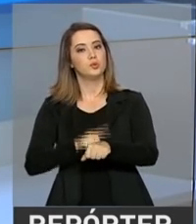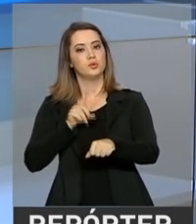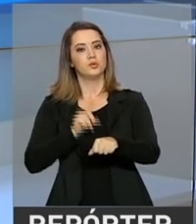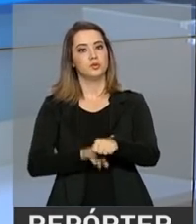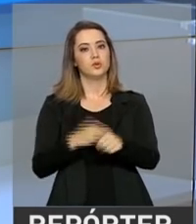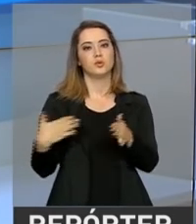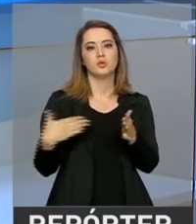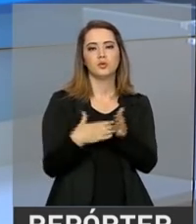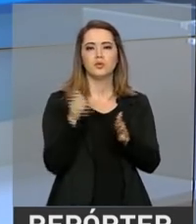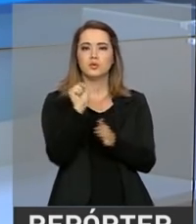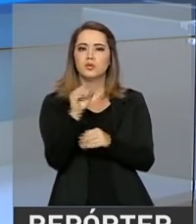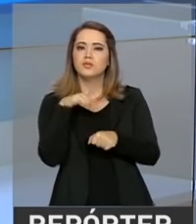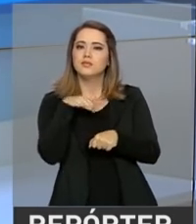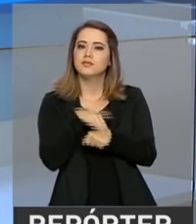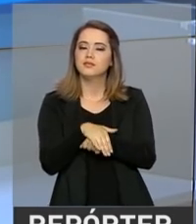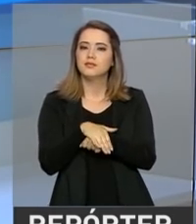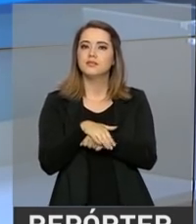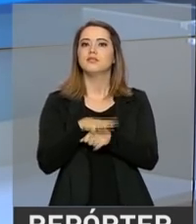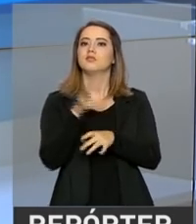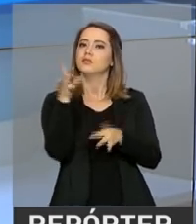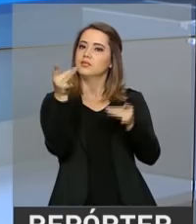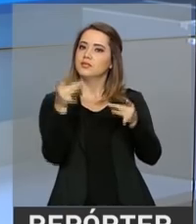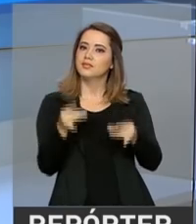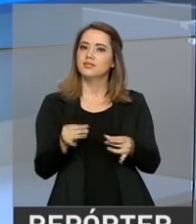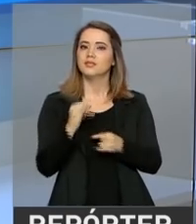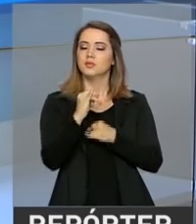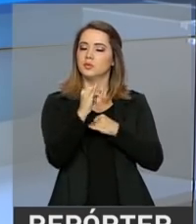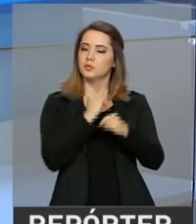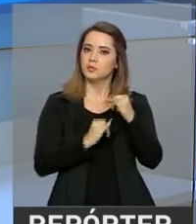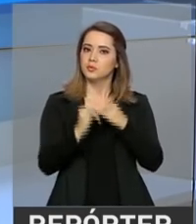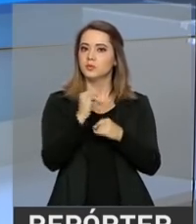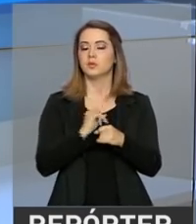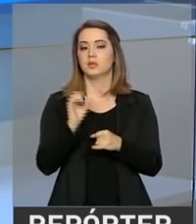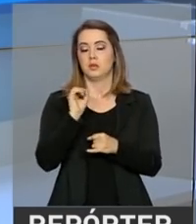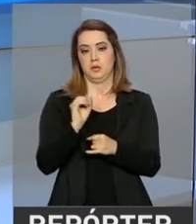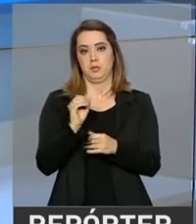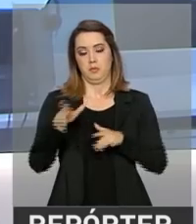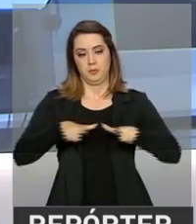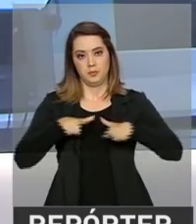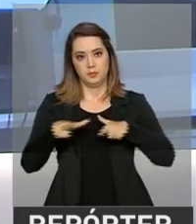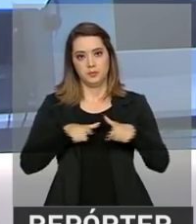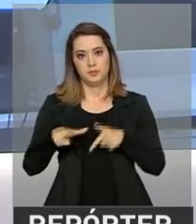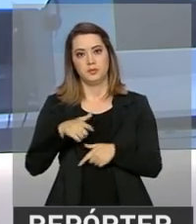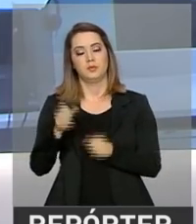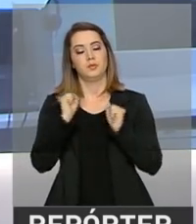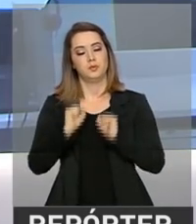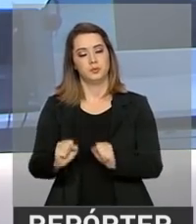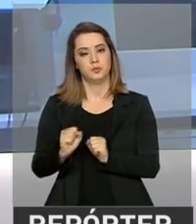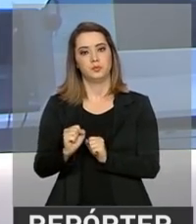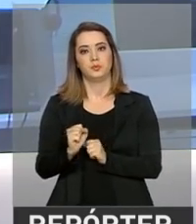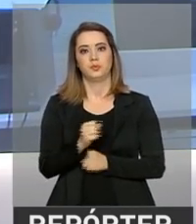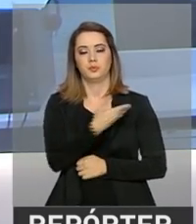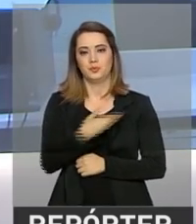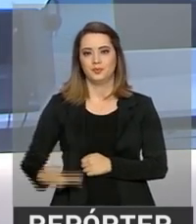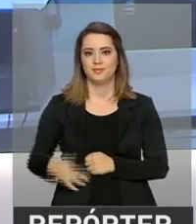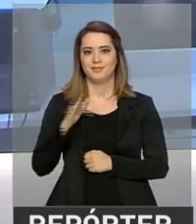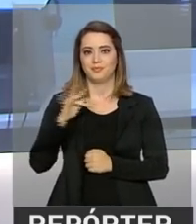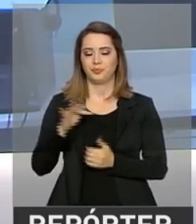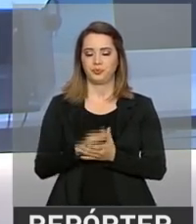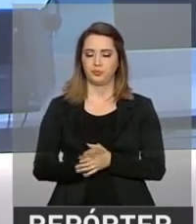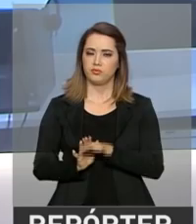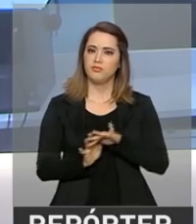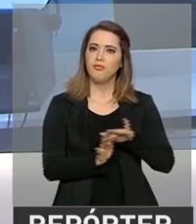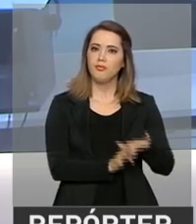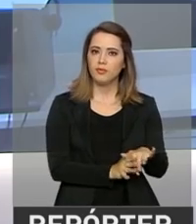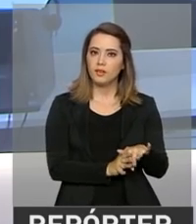até às 8 da noite, as principais atividades do Poder Executivo. Tropas do Exército vão ser enviadas ao Rio